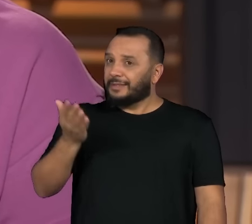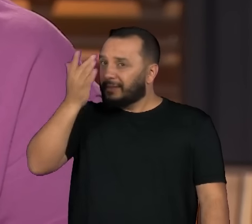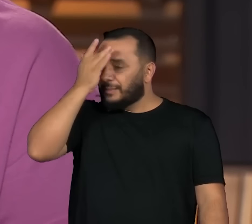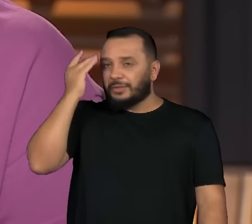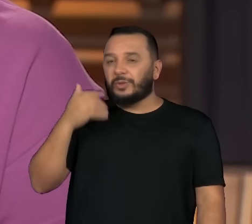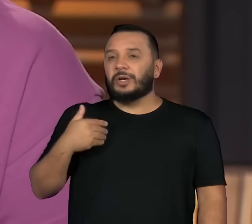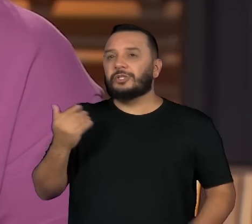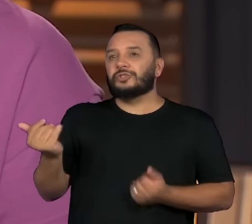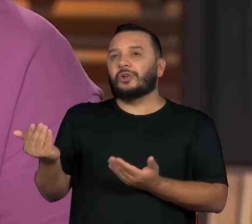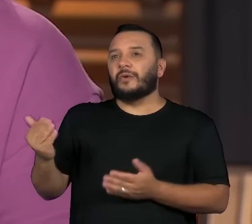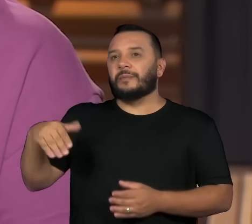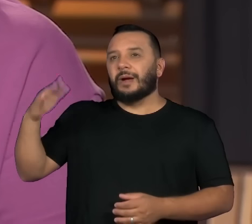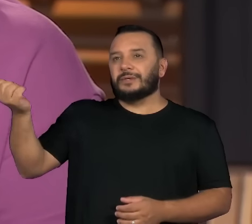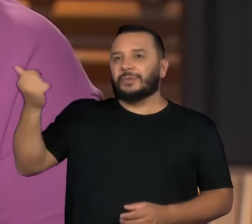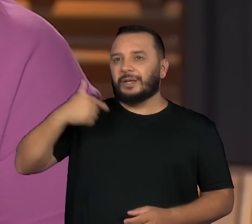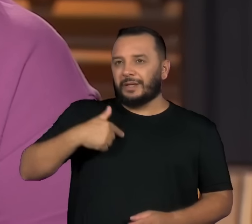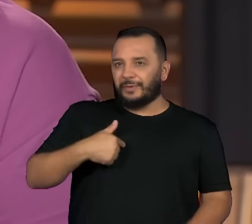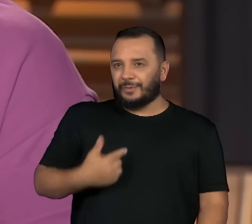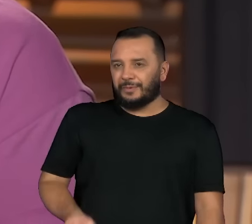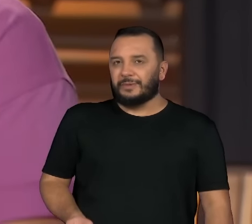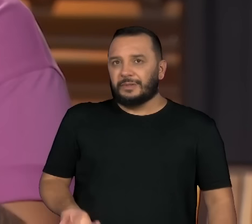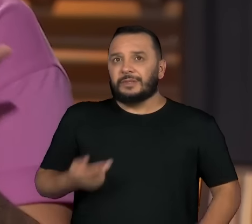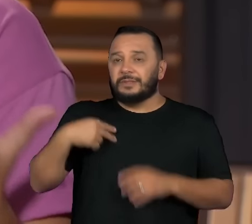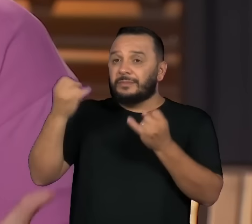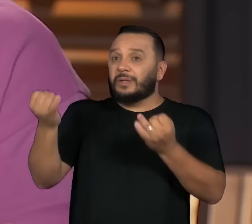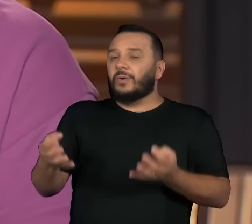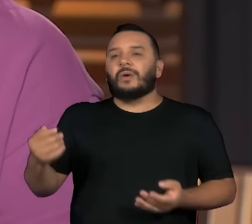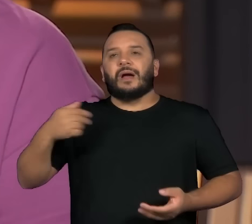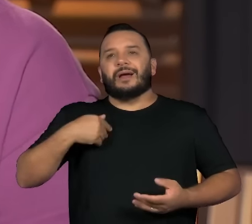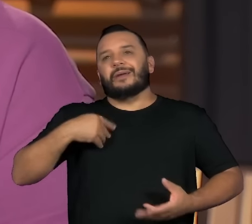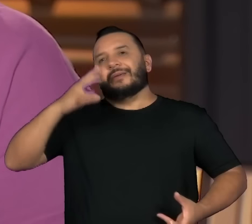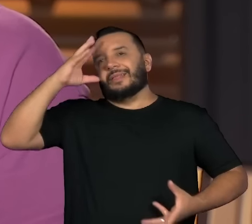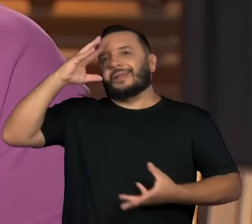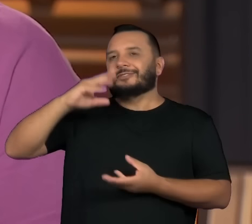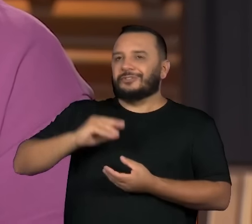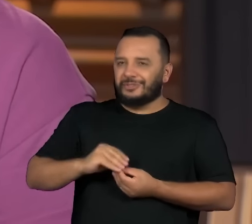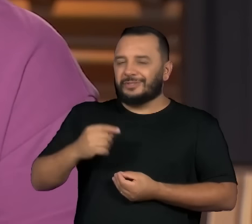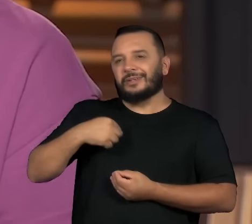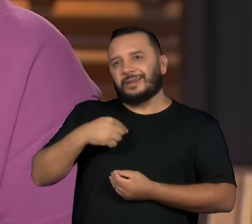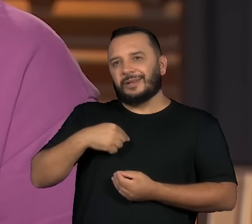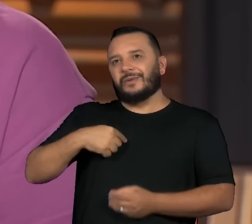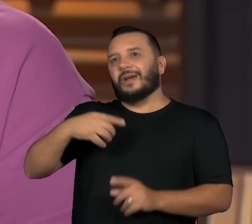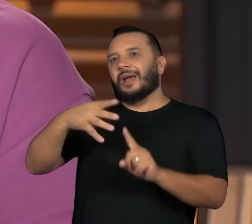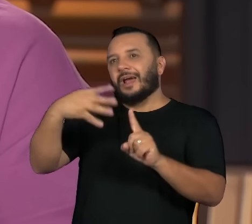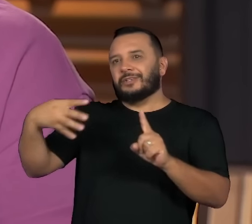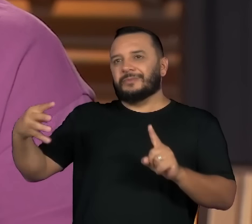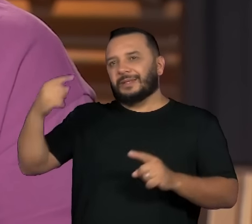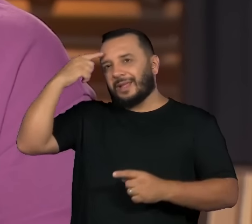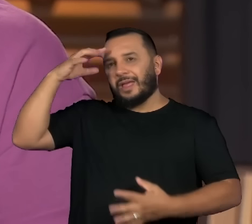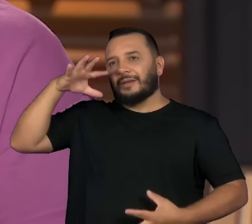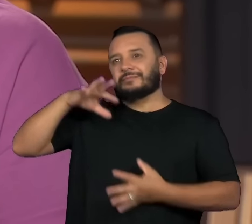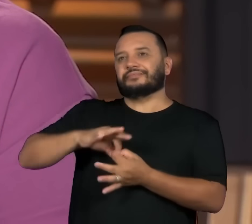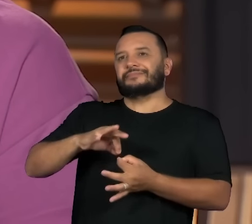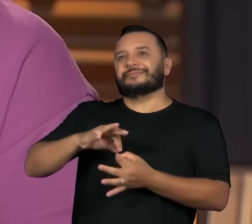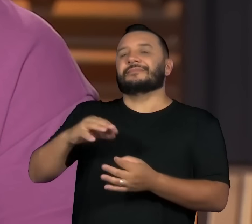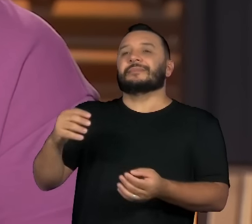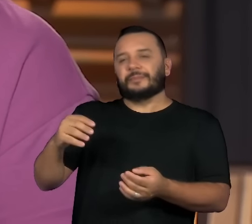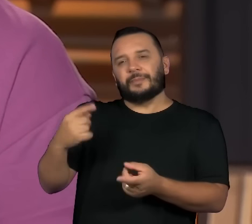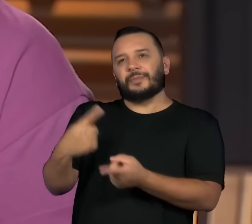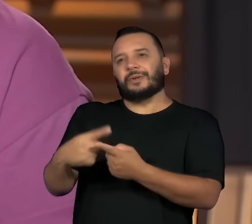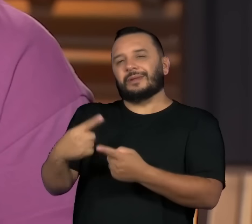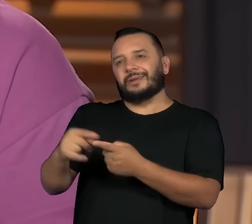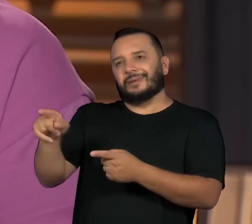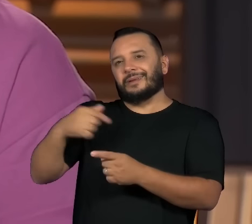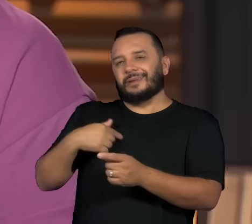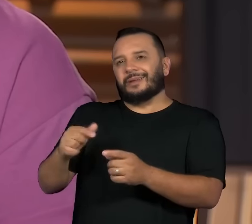nova que eu, dizendo: eu me compreendi como uma pessoa LGBT vendo esse quadrinho,